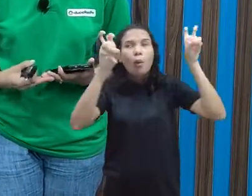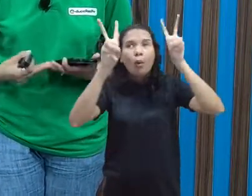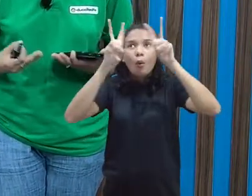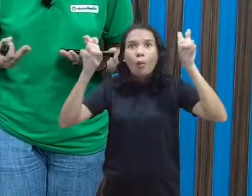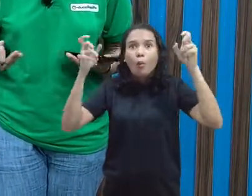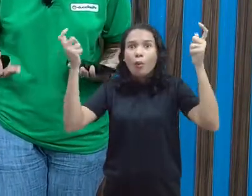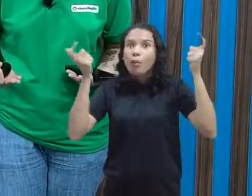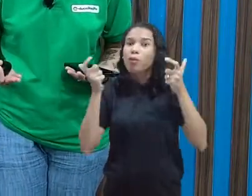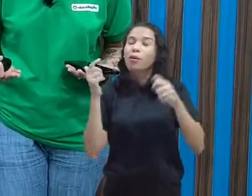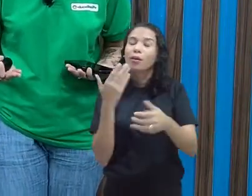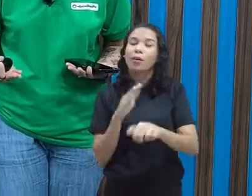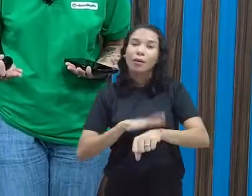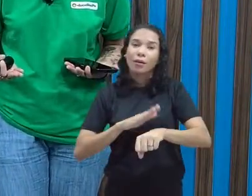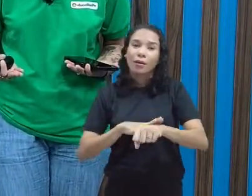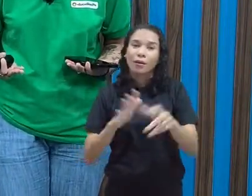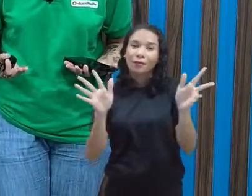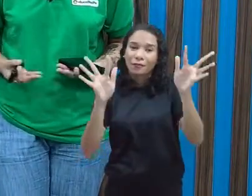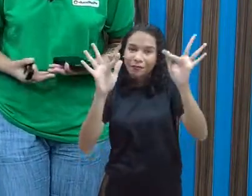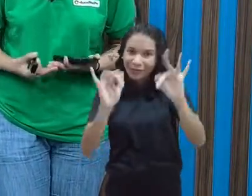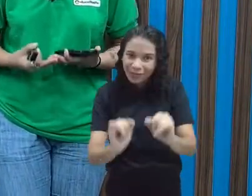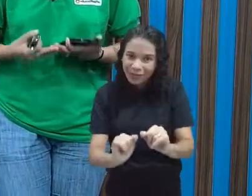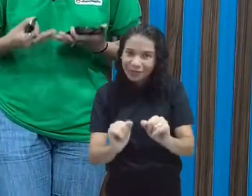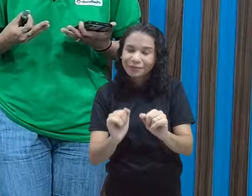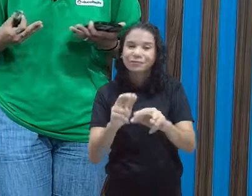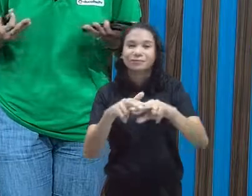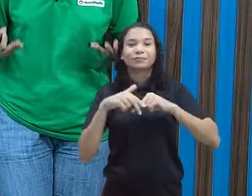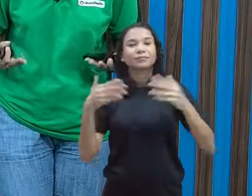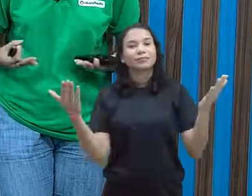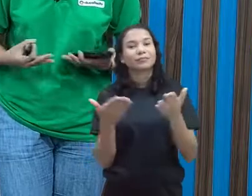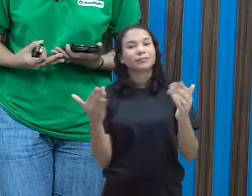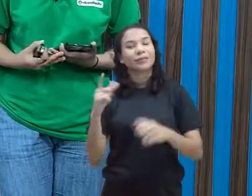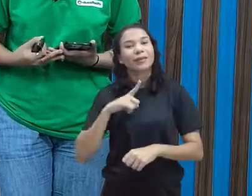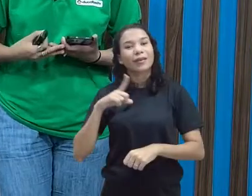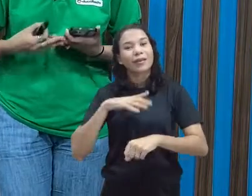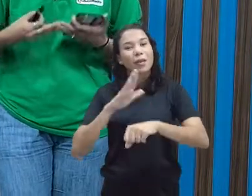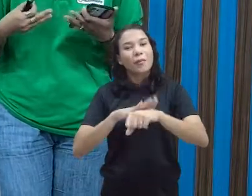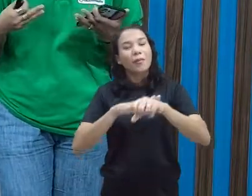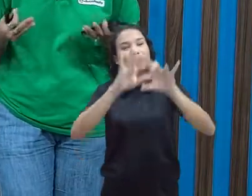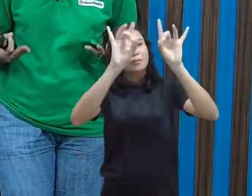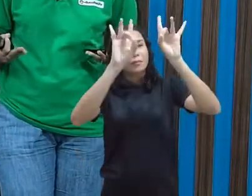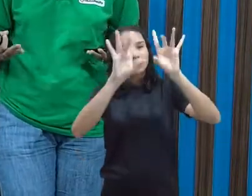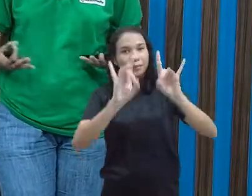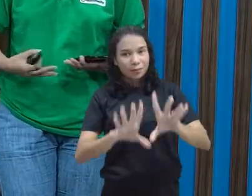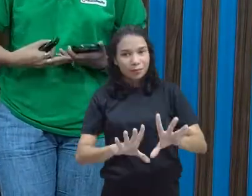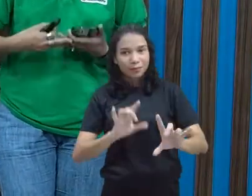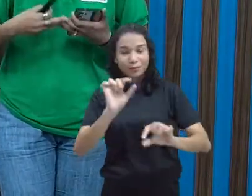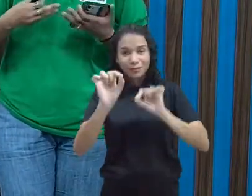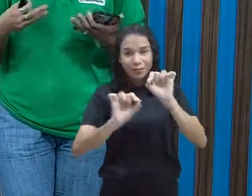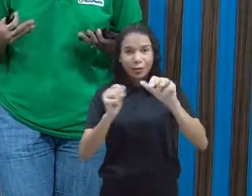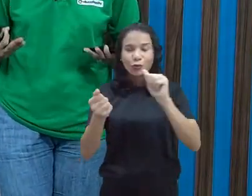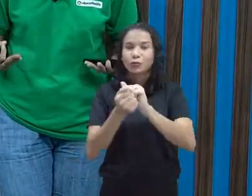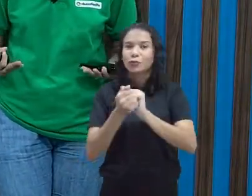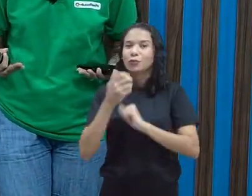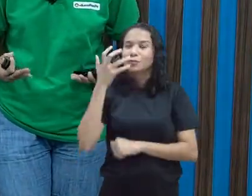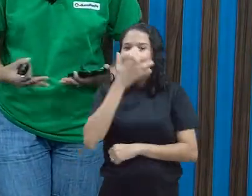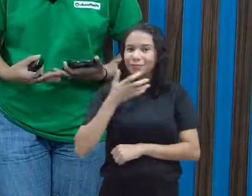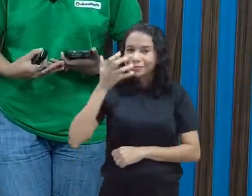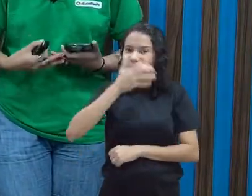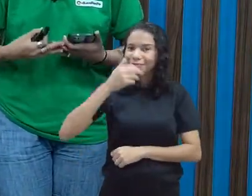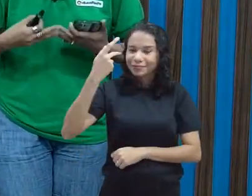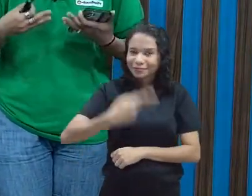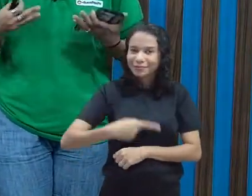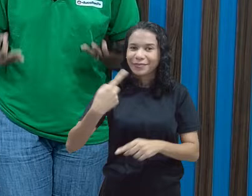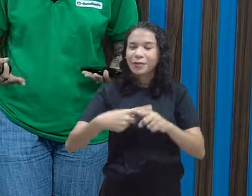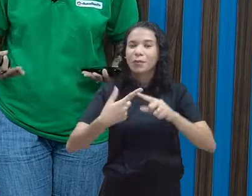falar e a gente já está chegando ao fim da aula. A gente vai agora ter um momento especial com música aqui, porque a gente